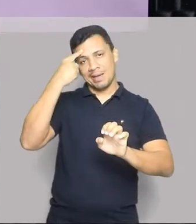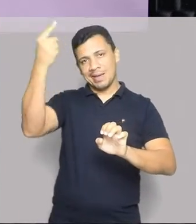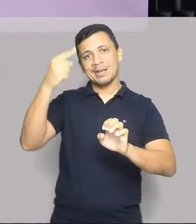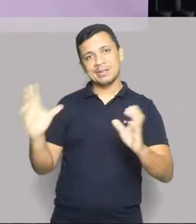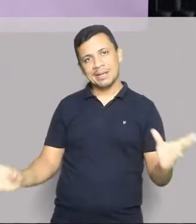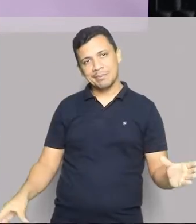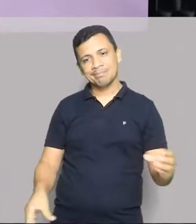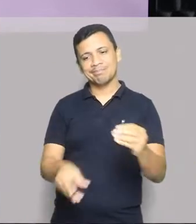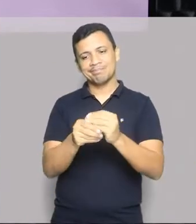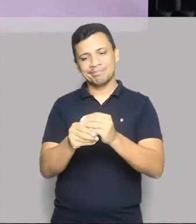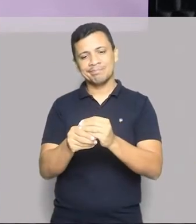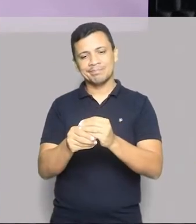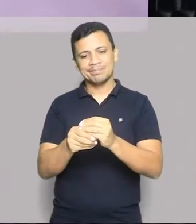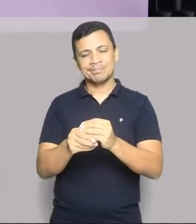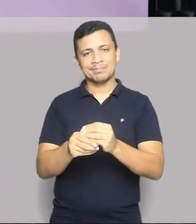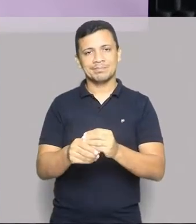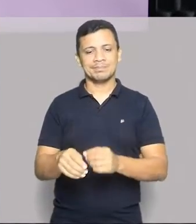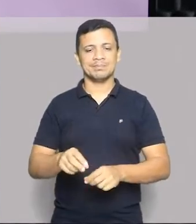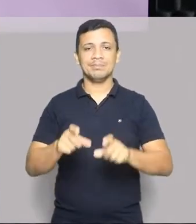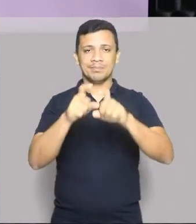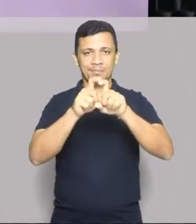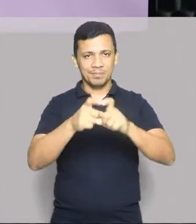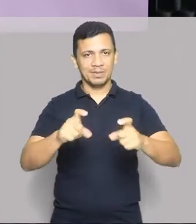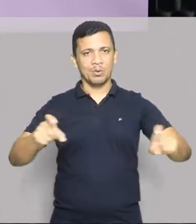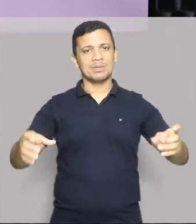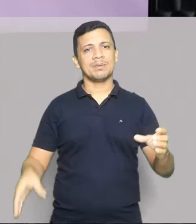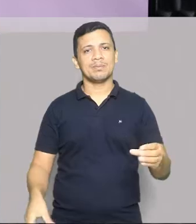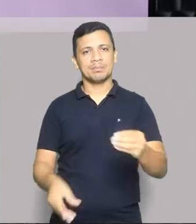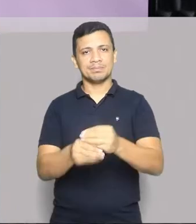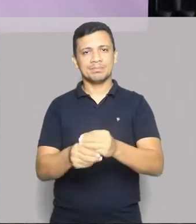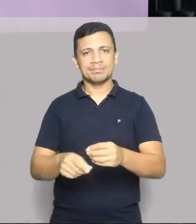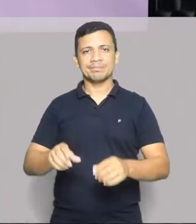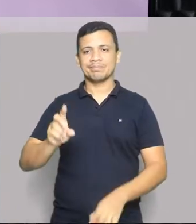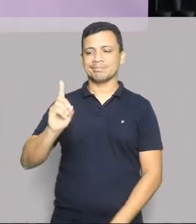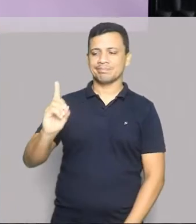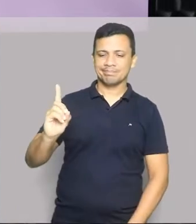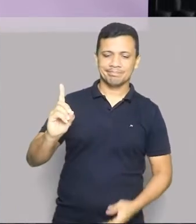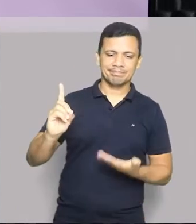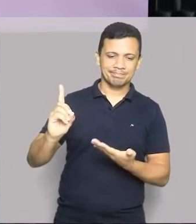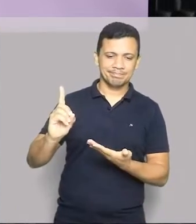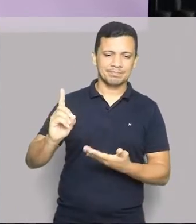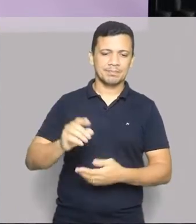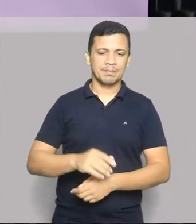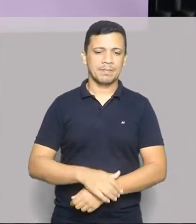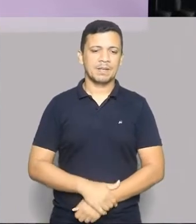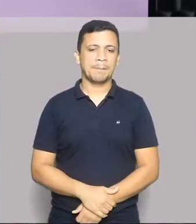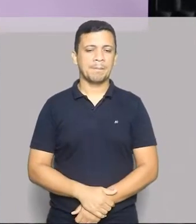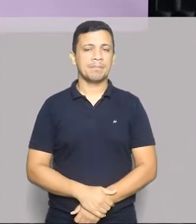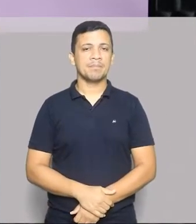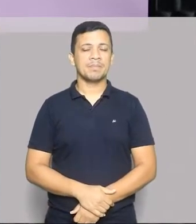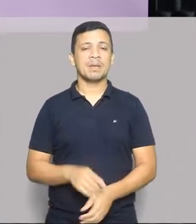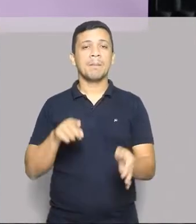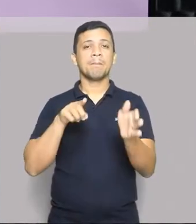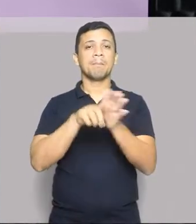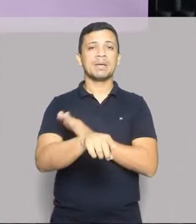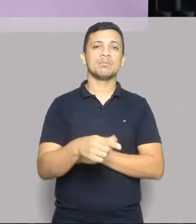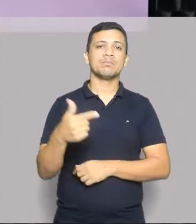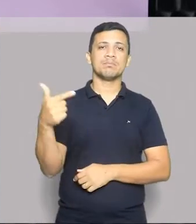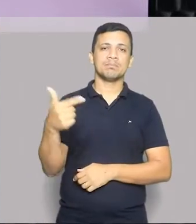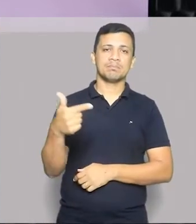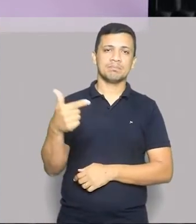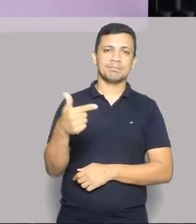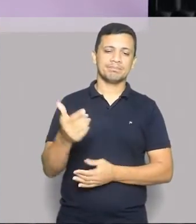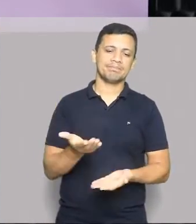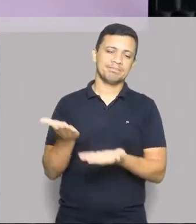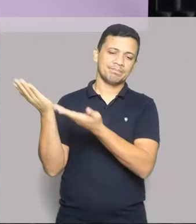ações, portanto, a oração aditiva na letra D, tá? A questão de número 2 é em